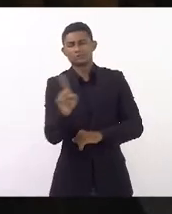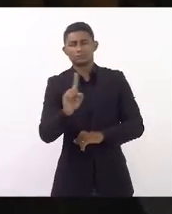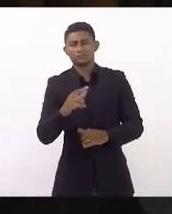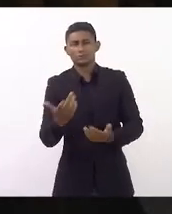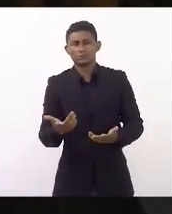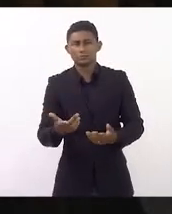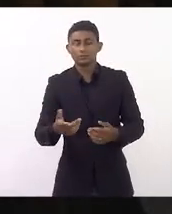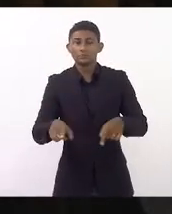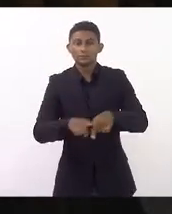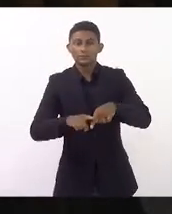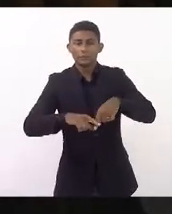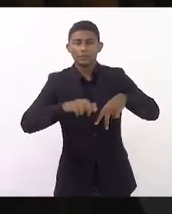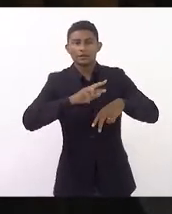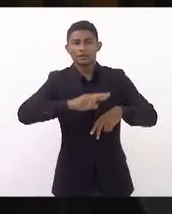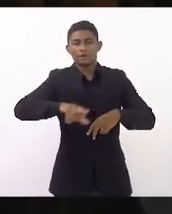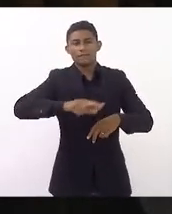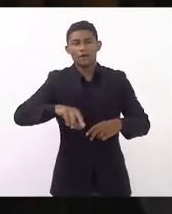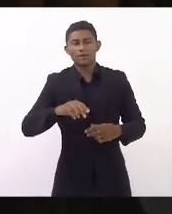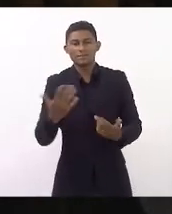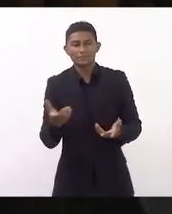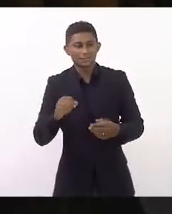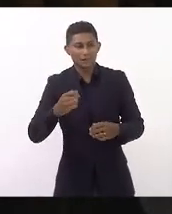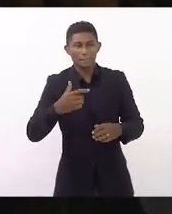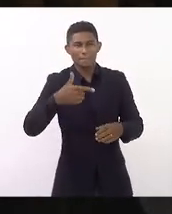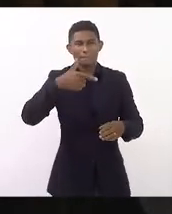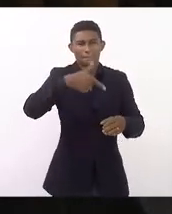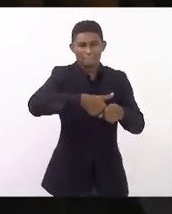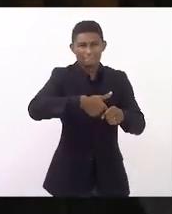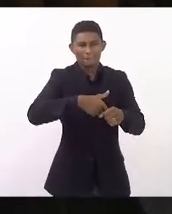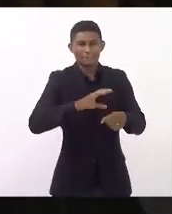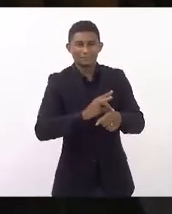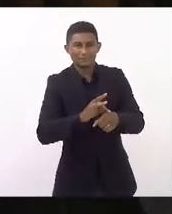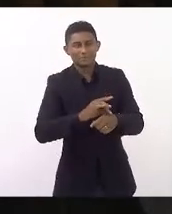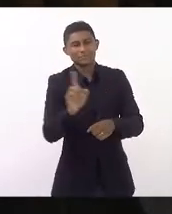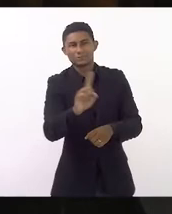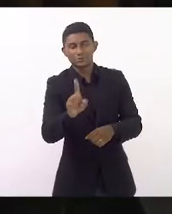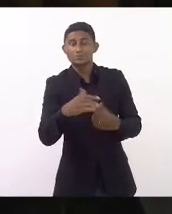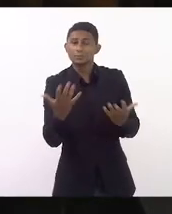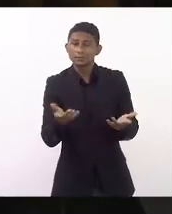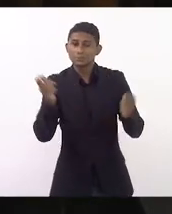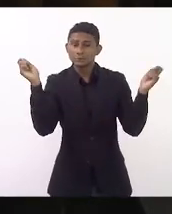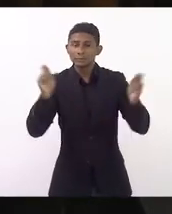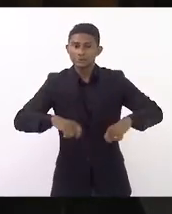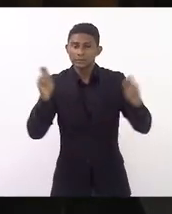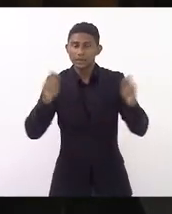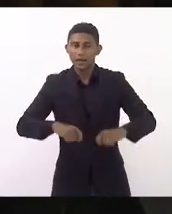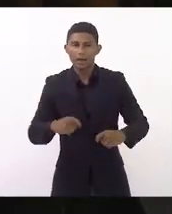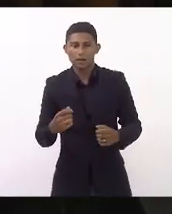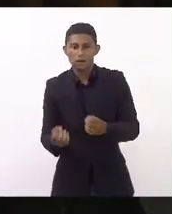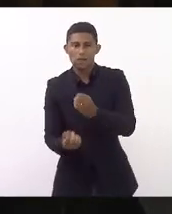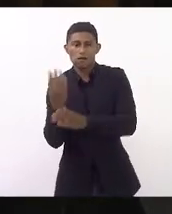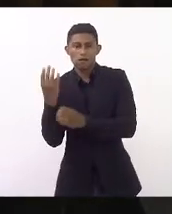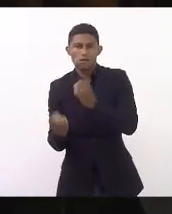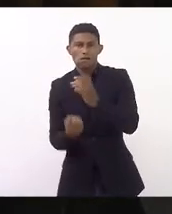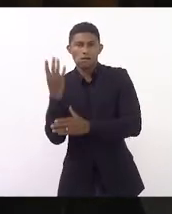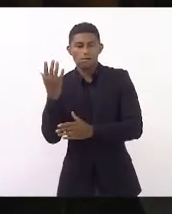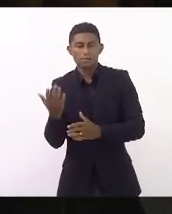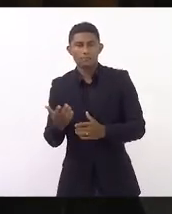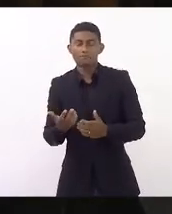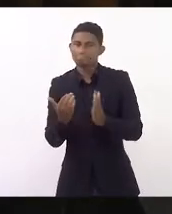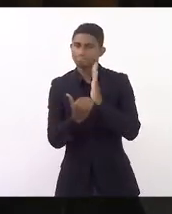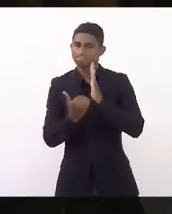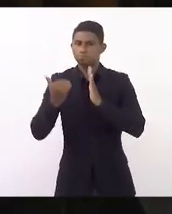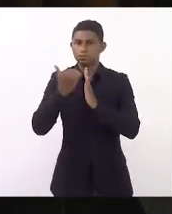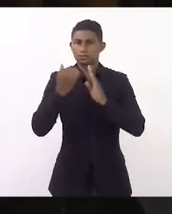derivados do petróleo, etc. Então, permite uma produção mais ampla.